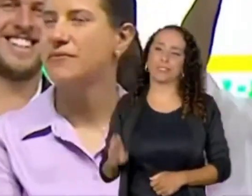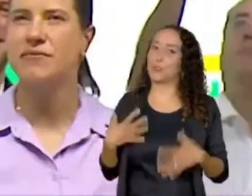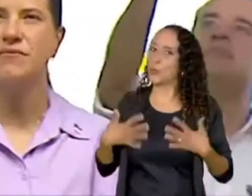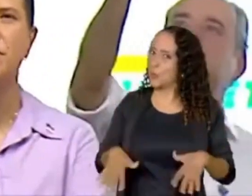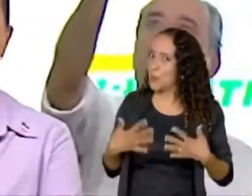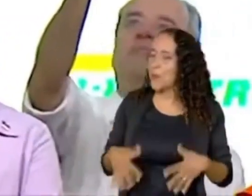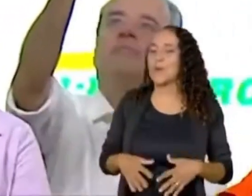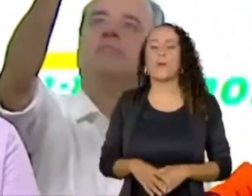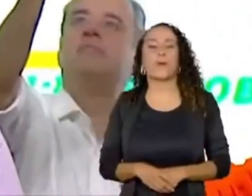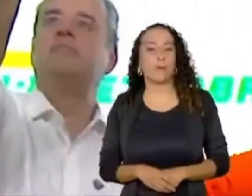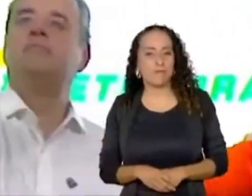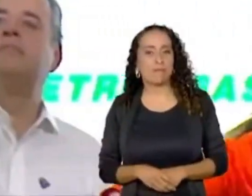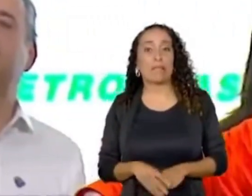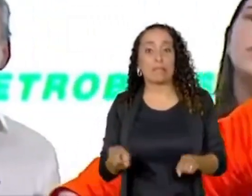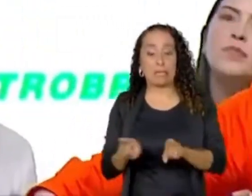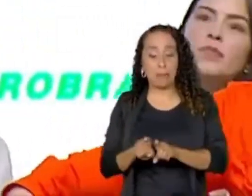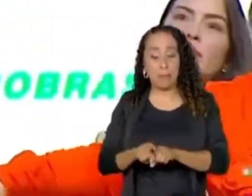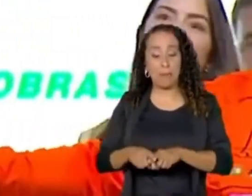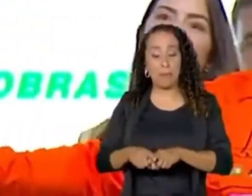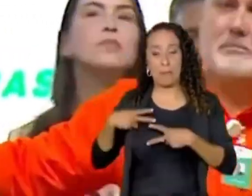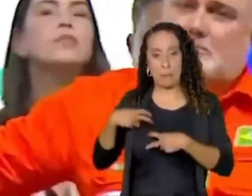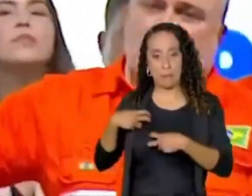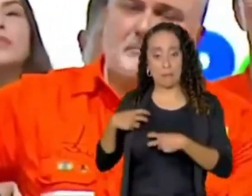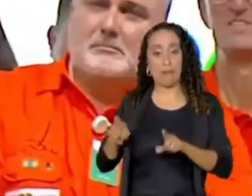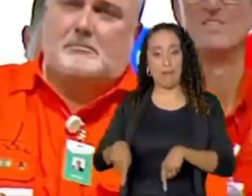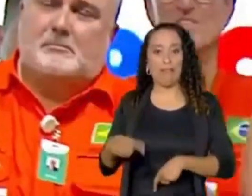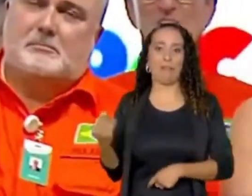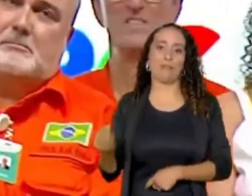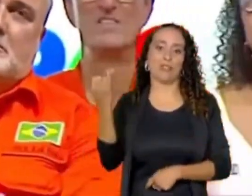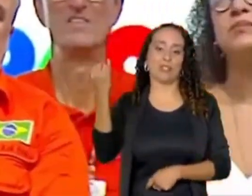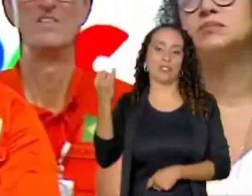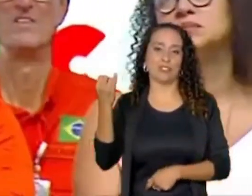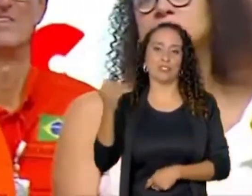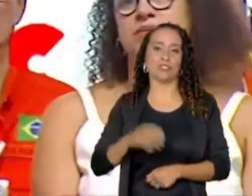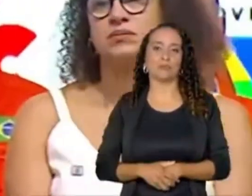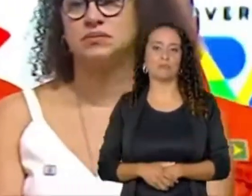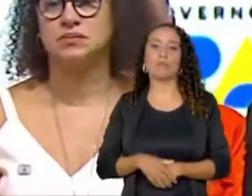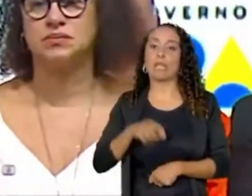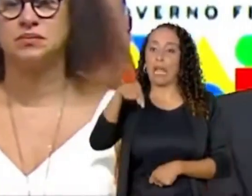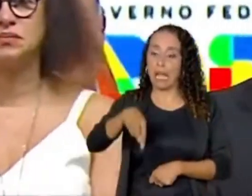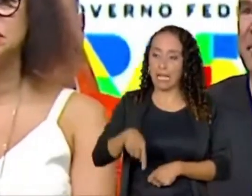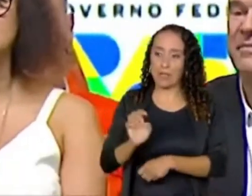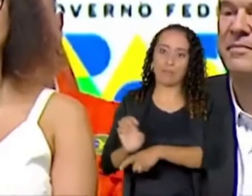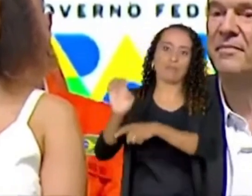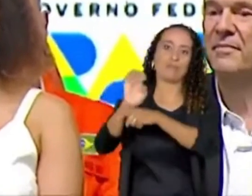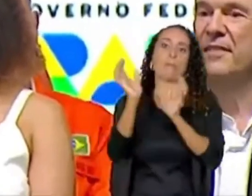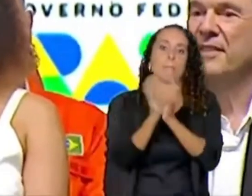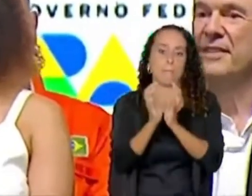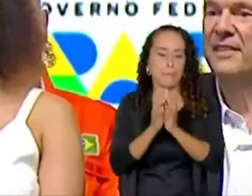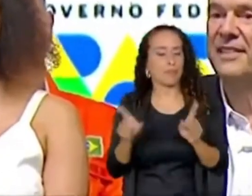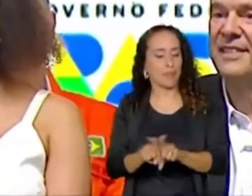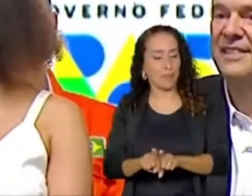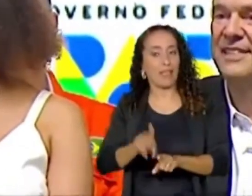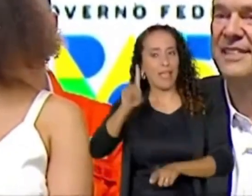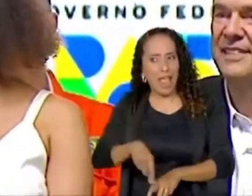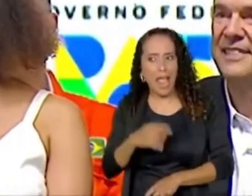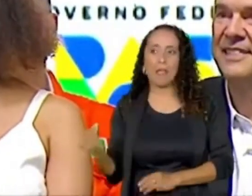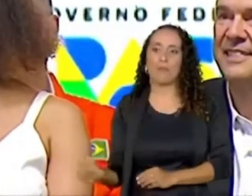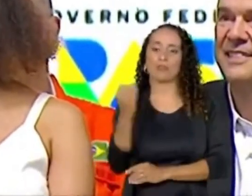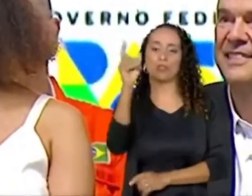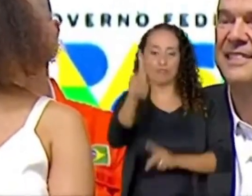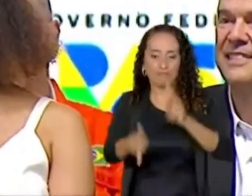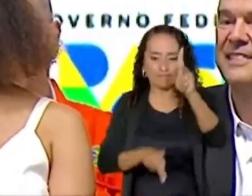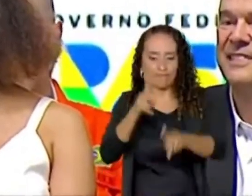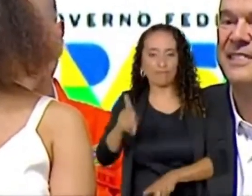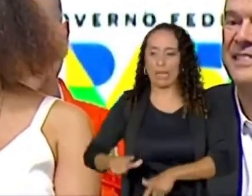é muito importante para a Petrobras. Ele é muito importante para Pernambuco. Ele é muito importante para o povo